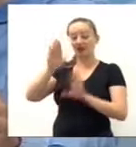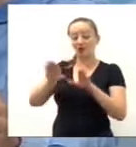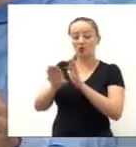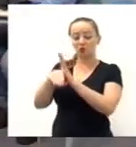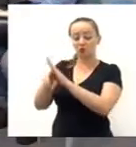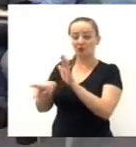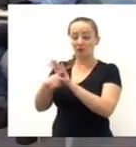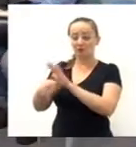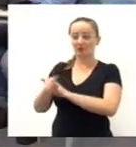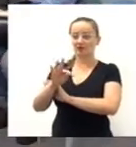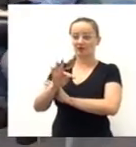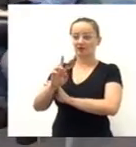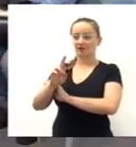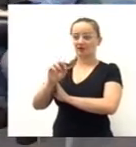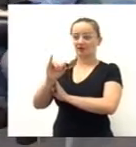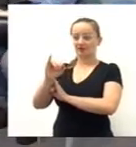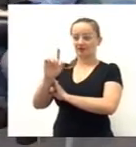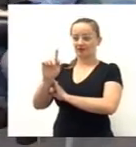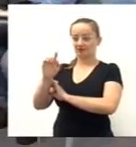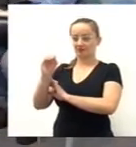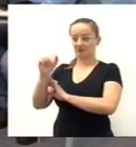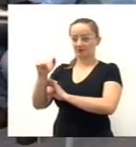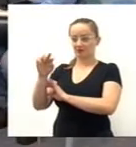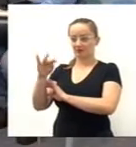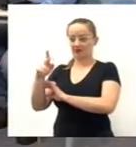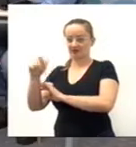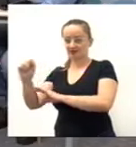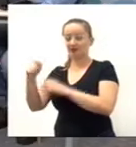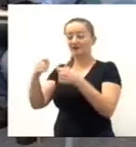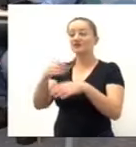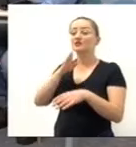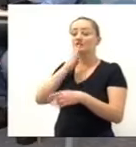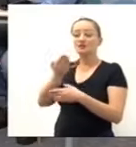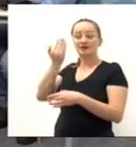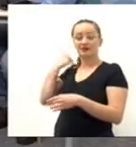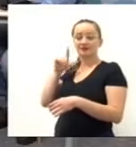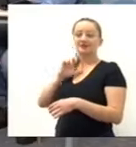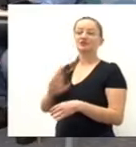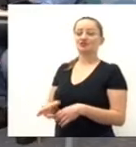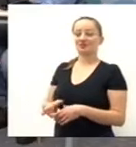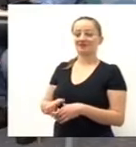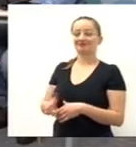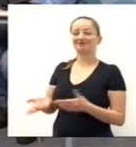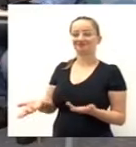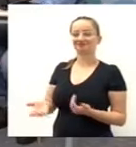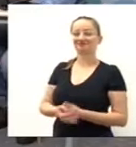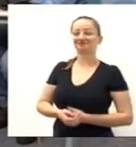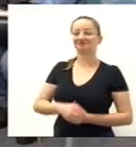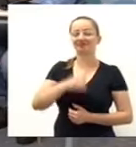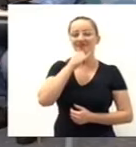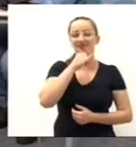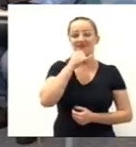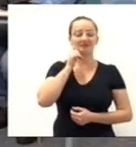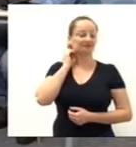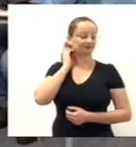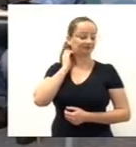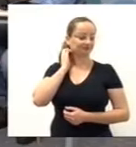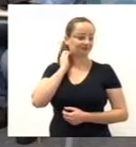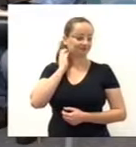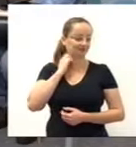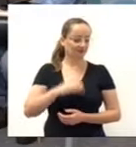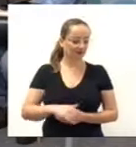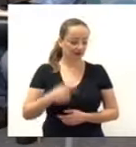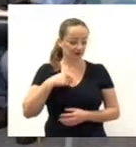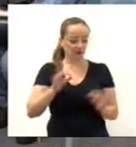de trigonometria, os alunos já têm que ter alguns conhecimentos prévios anteriores a isso. Exato. Né? Por exemplo, aqui eu dei